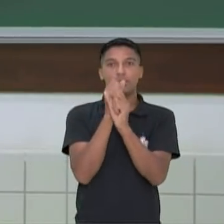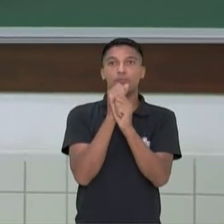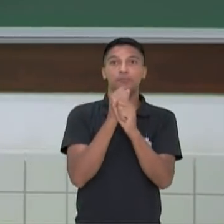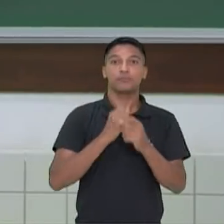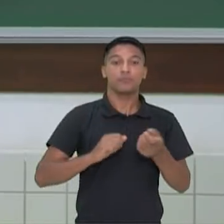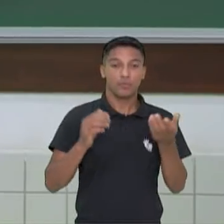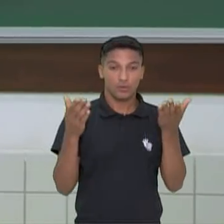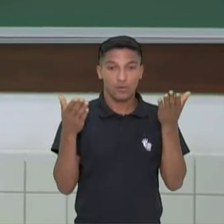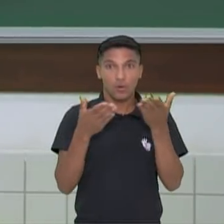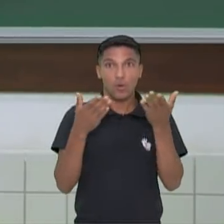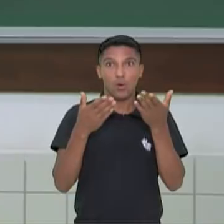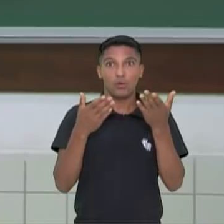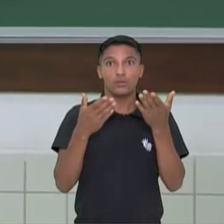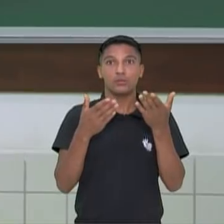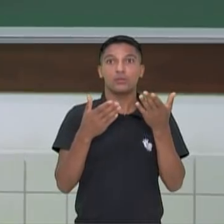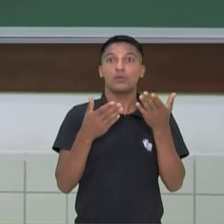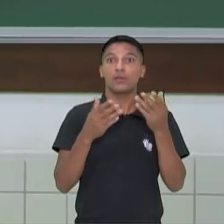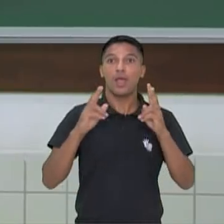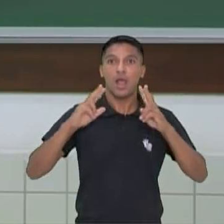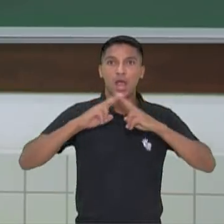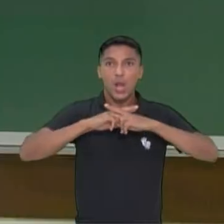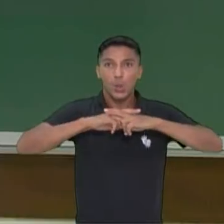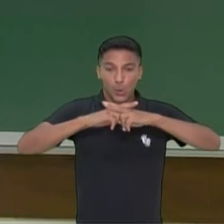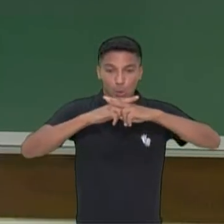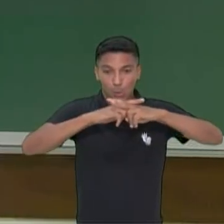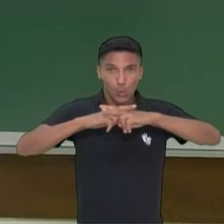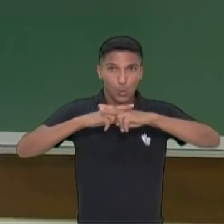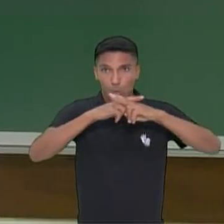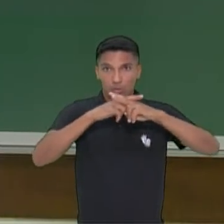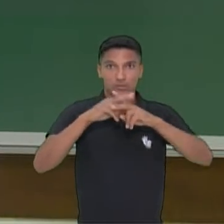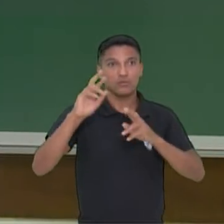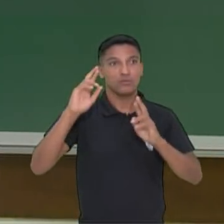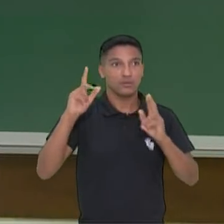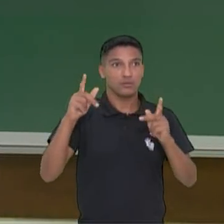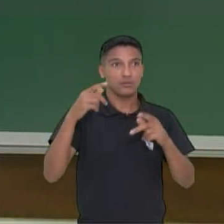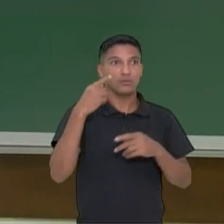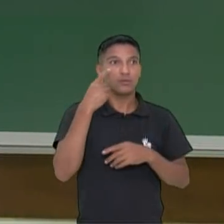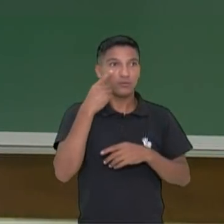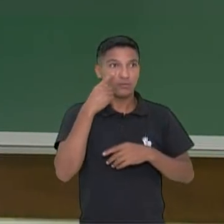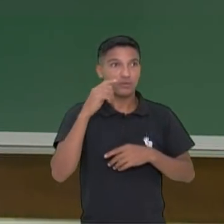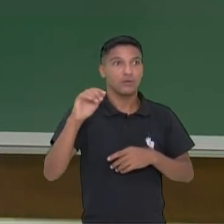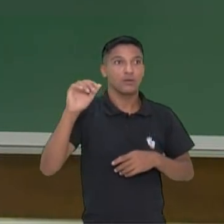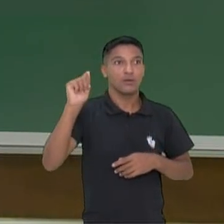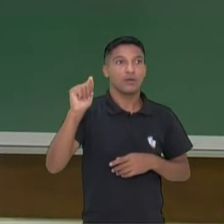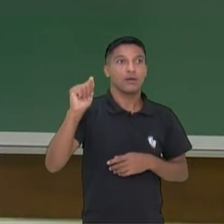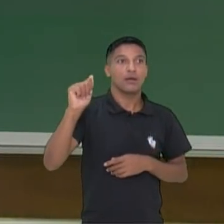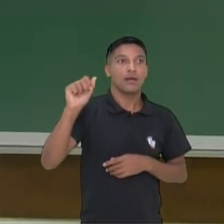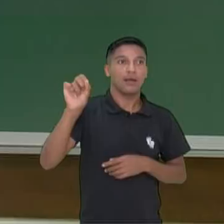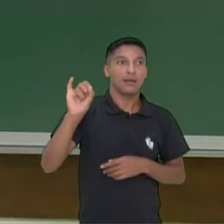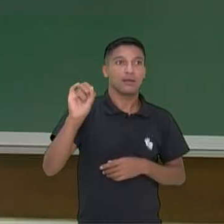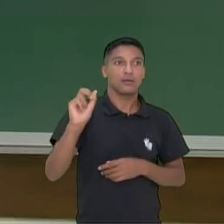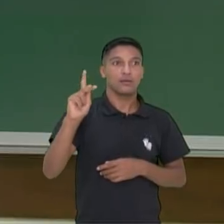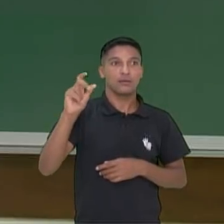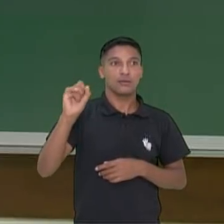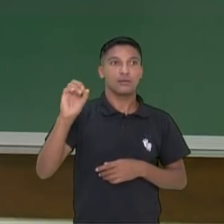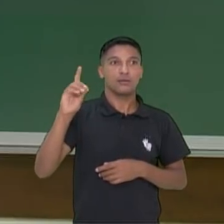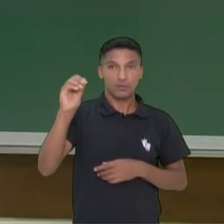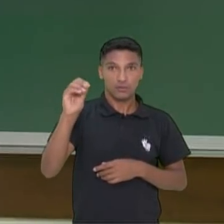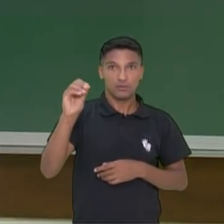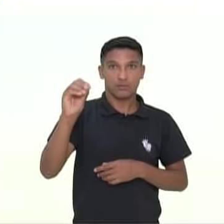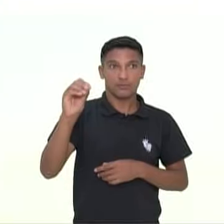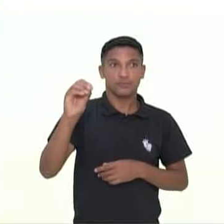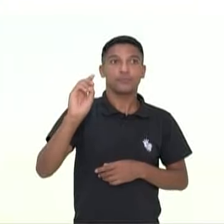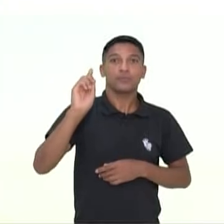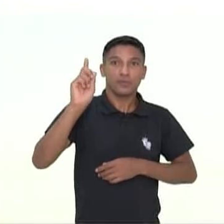diferente, quase nem é uma luta. Vamos ver só? A gente vai falar do Aikido. O